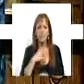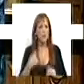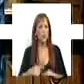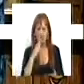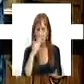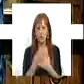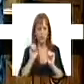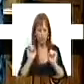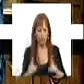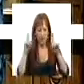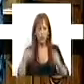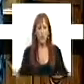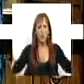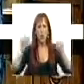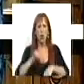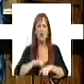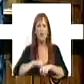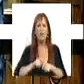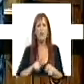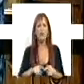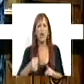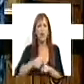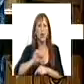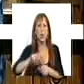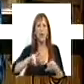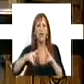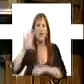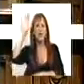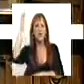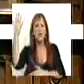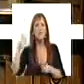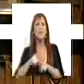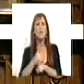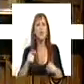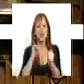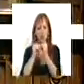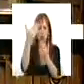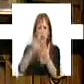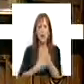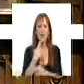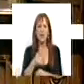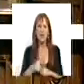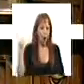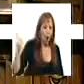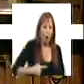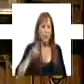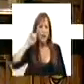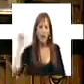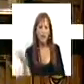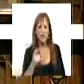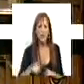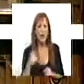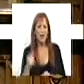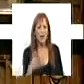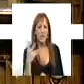estar diante do início de uma nova era na luta contra as alterações climáticas, já que o documento estabelece a obrigação de rever